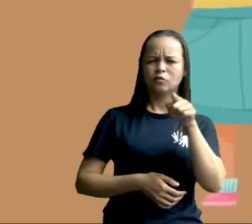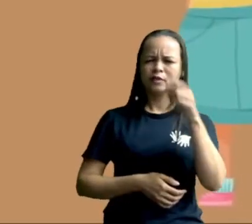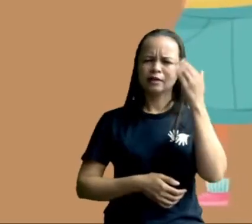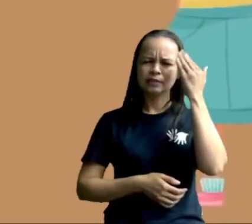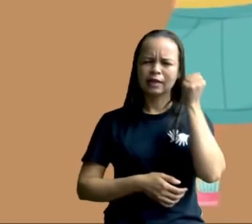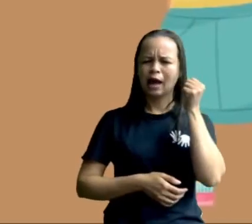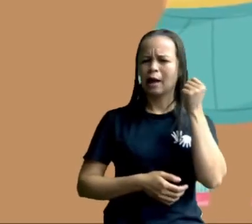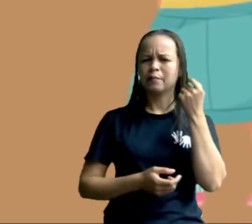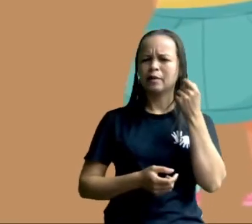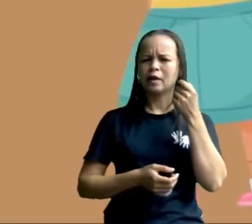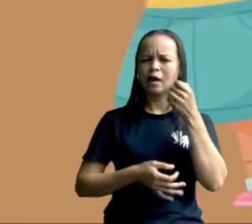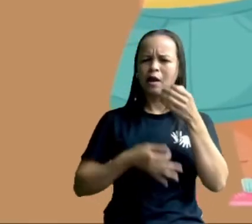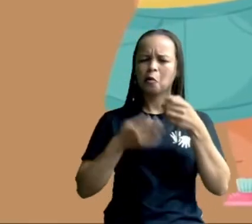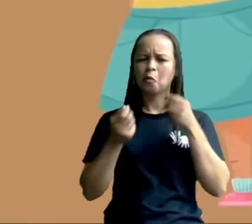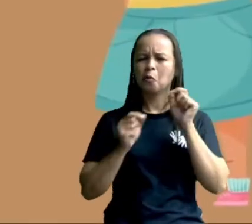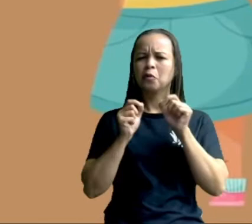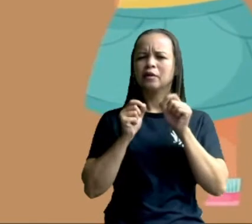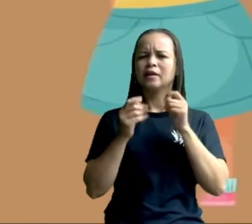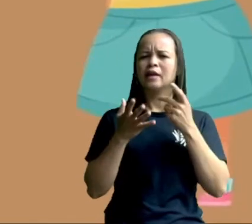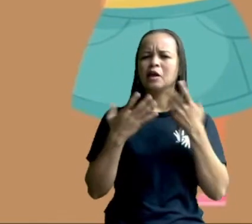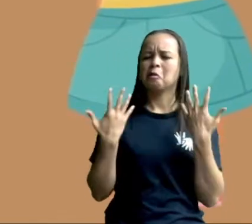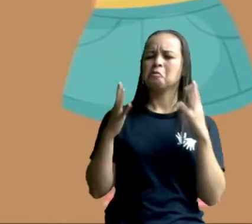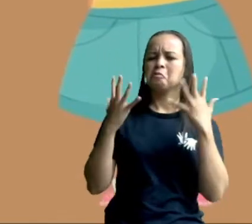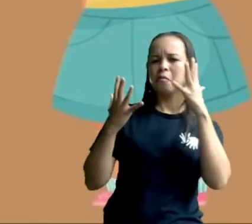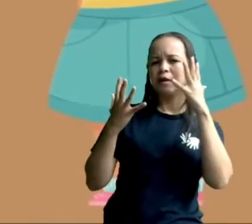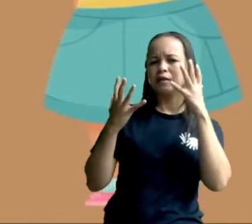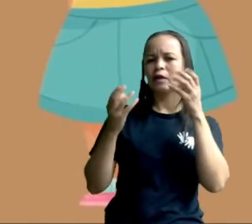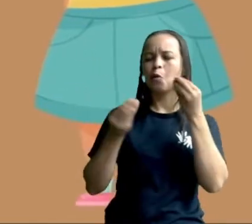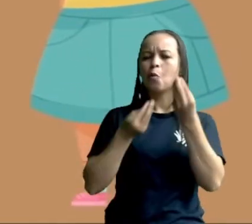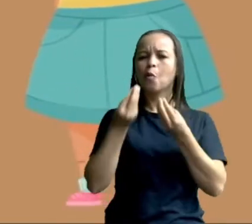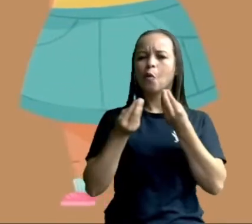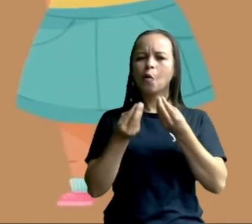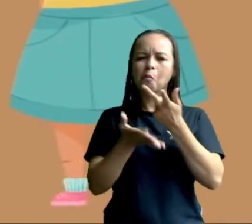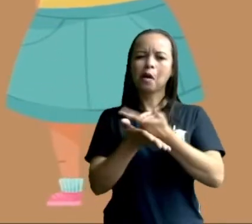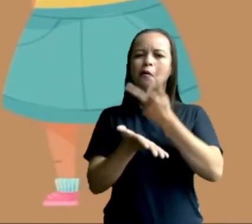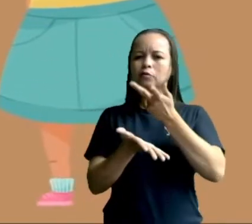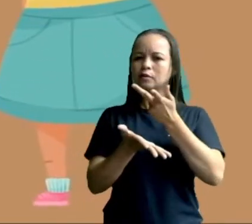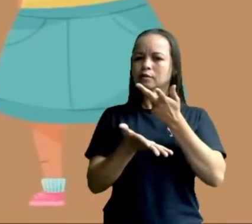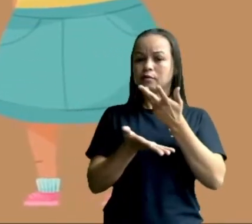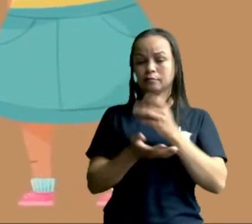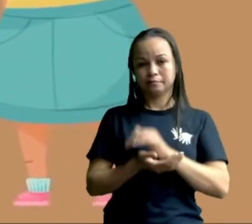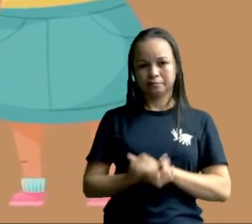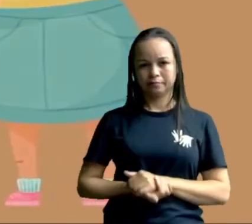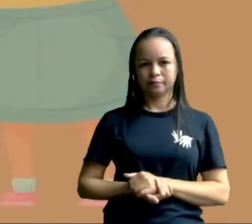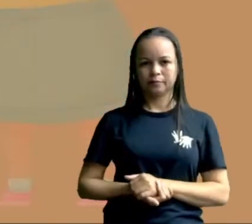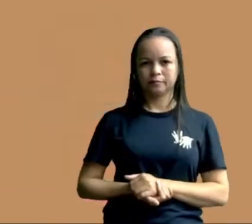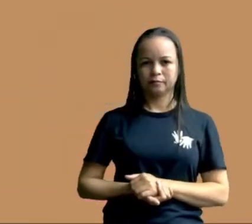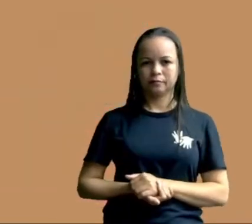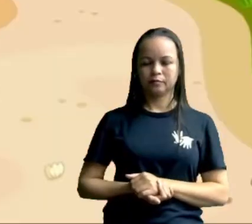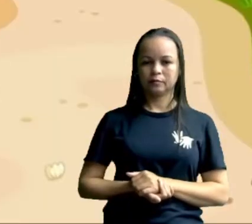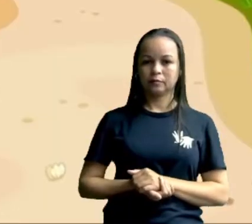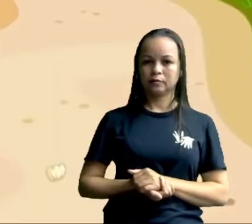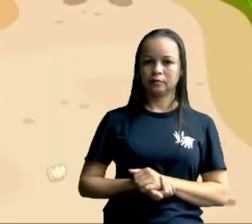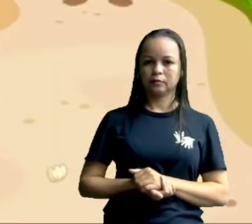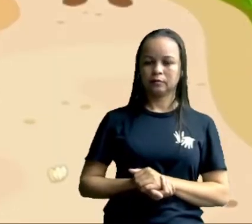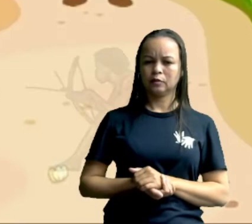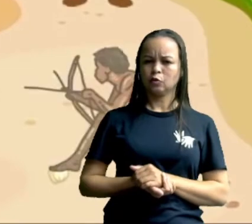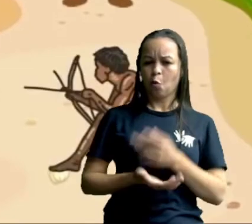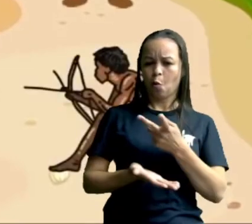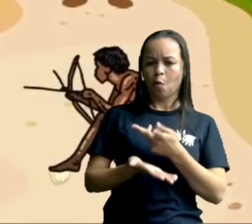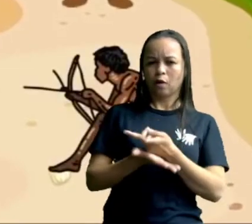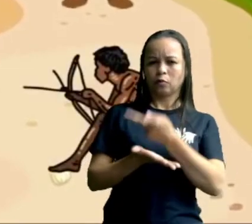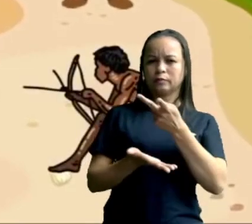sabe o motivo dessa comemoração e como tudo aconteceu? Tudo começou